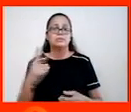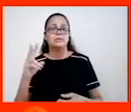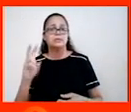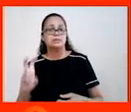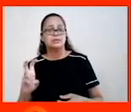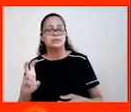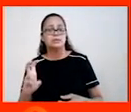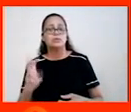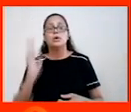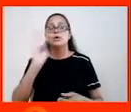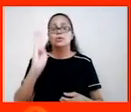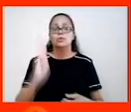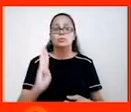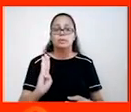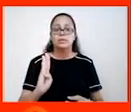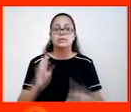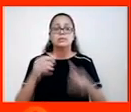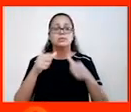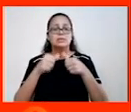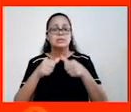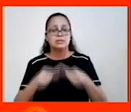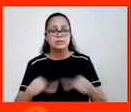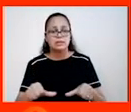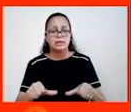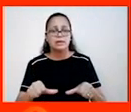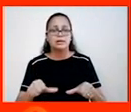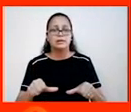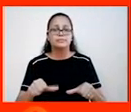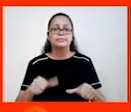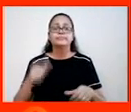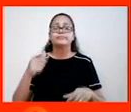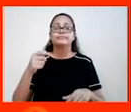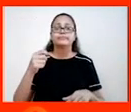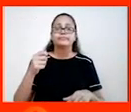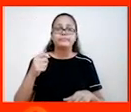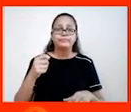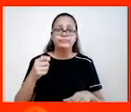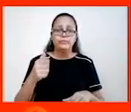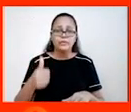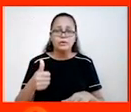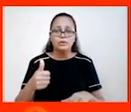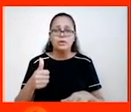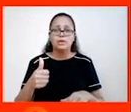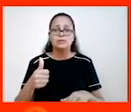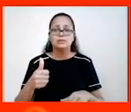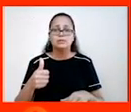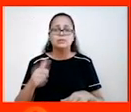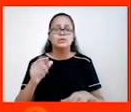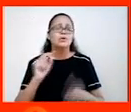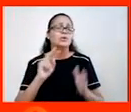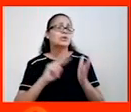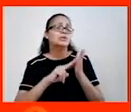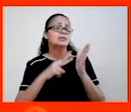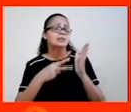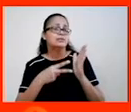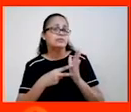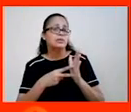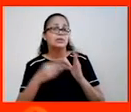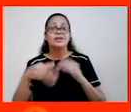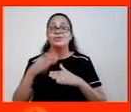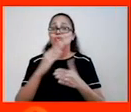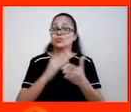225, a afirmação de que o Brasil ele está quase alcançando a autossuficiência de petróleo, ou seja, tudo que